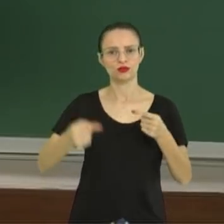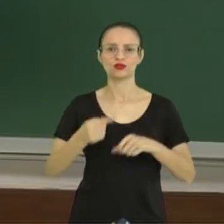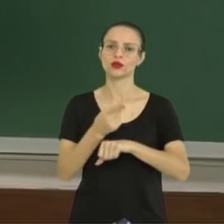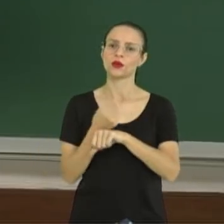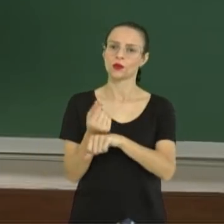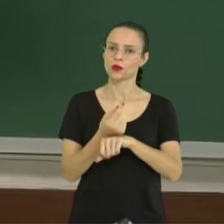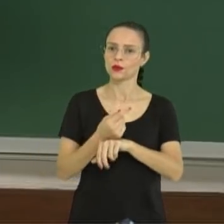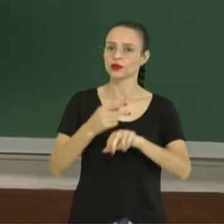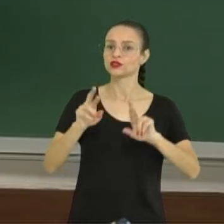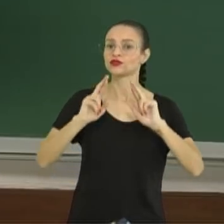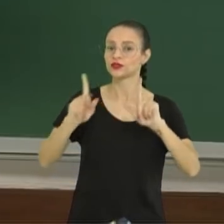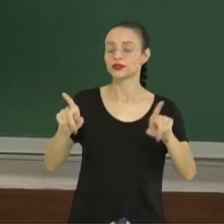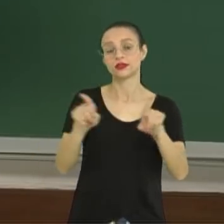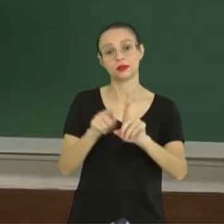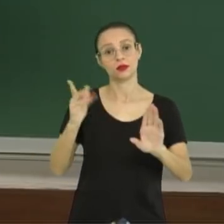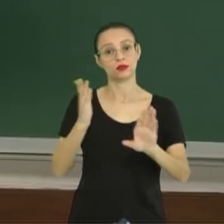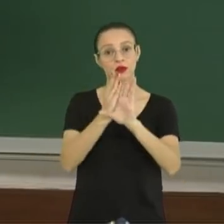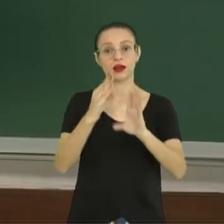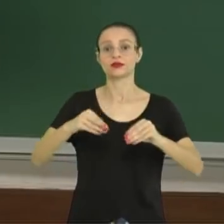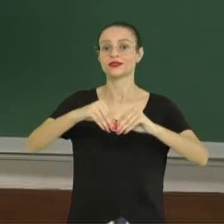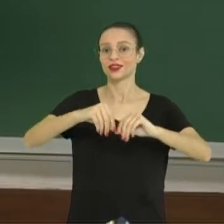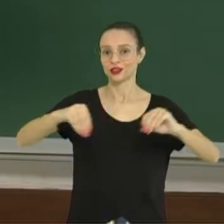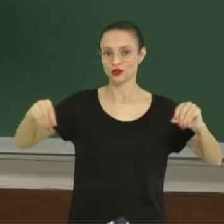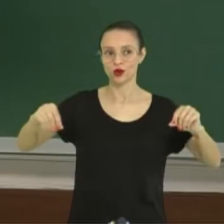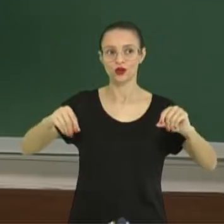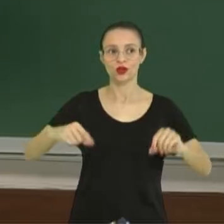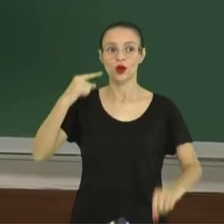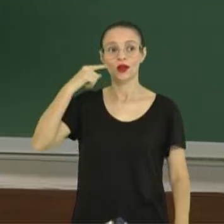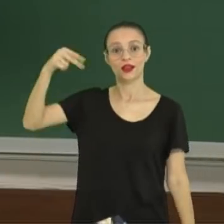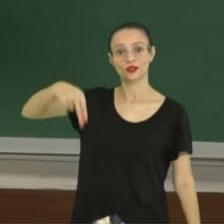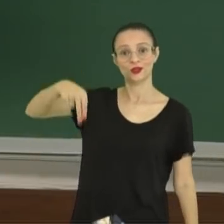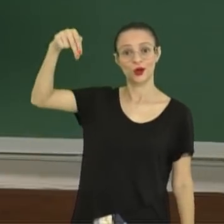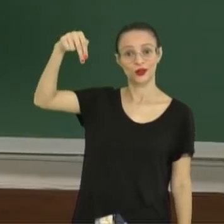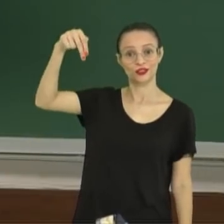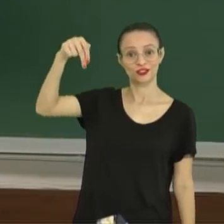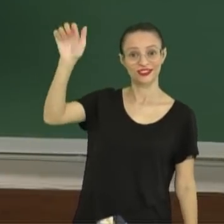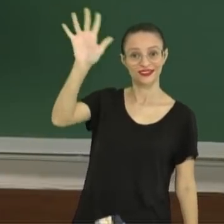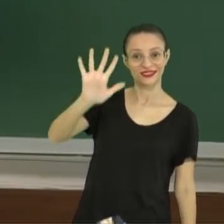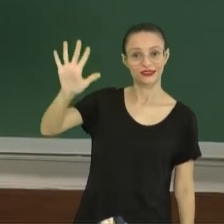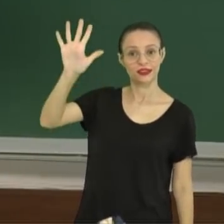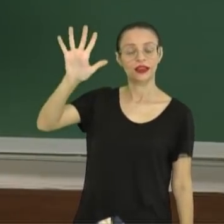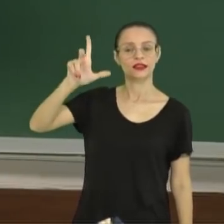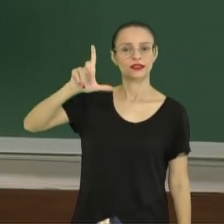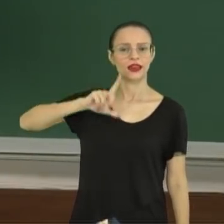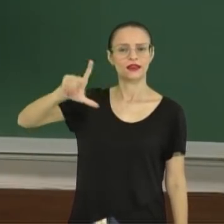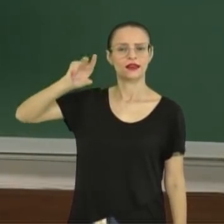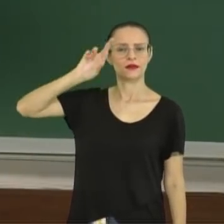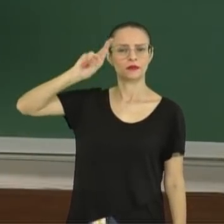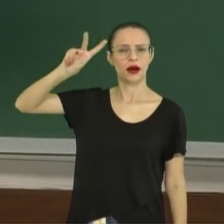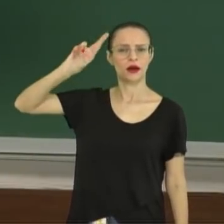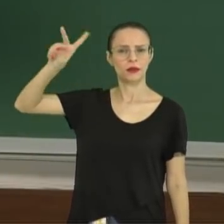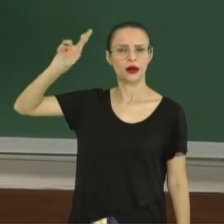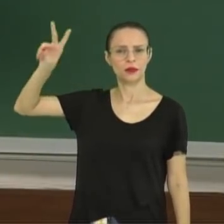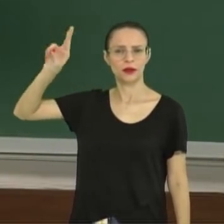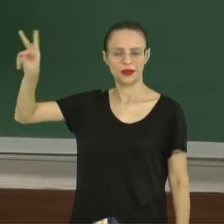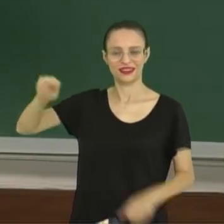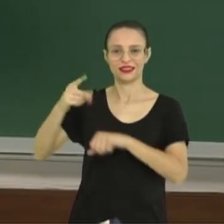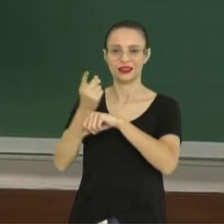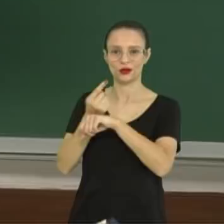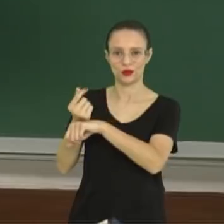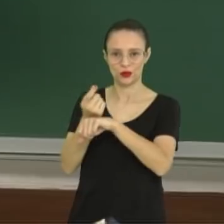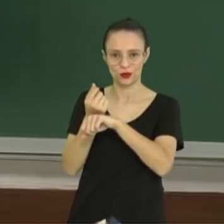econômicos diferentes, até pela configuração do território mesmo, né? Ao norte, houve uma diversidade de atividades